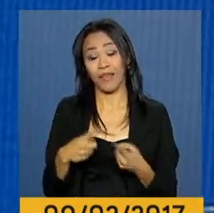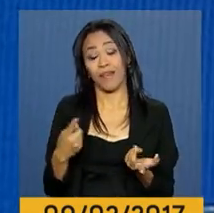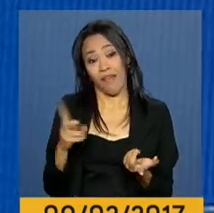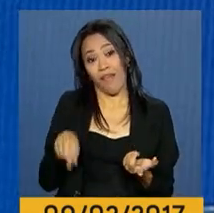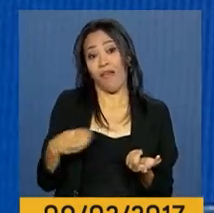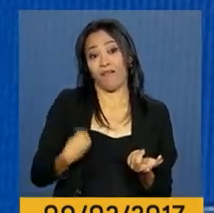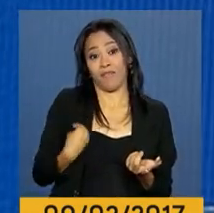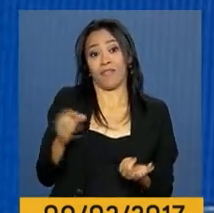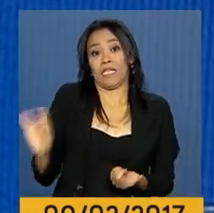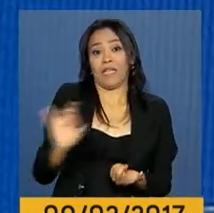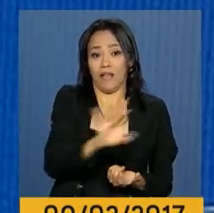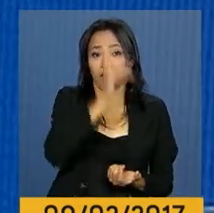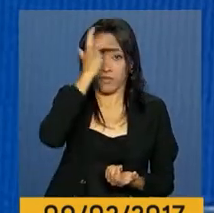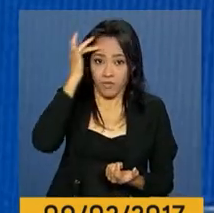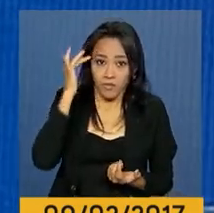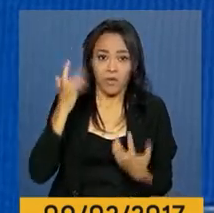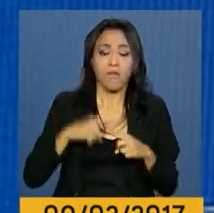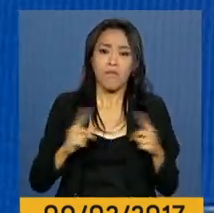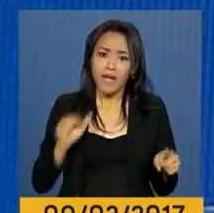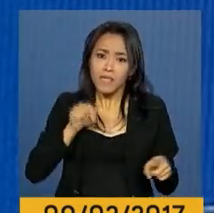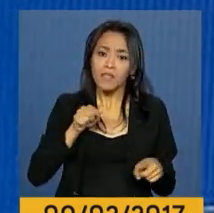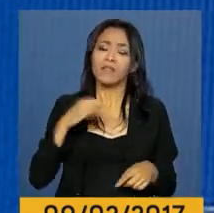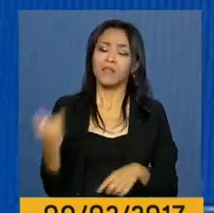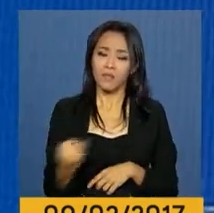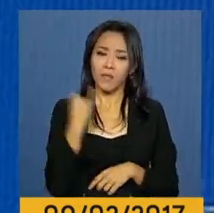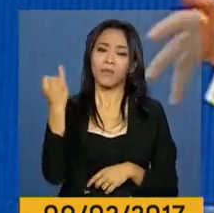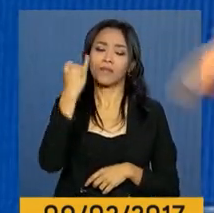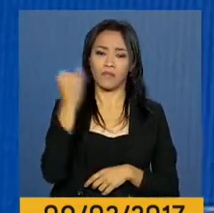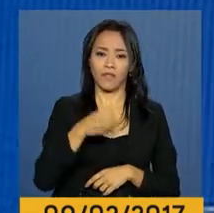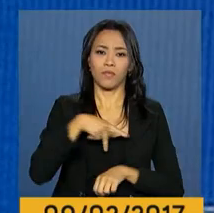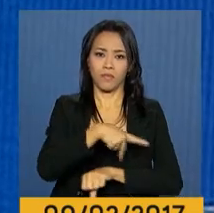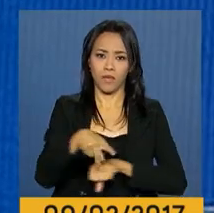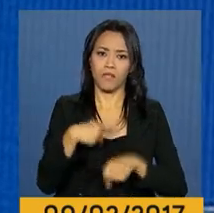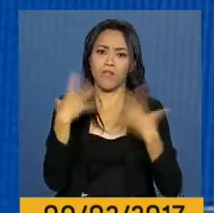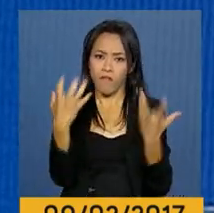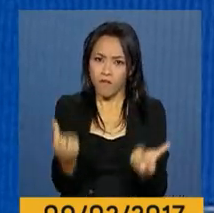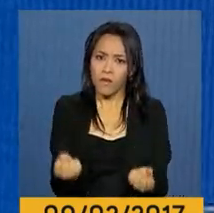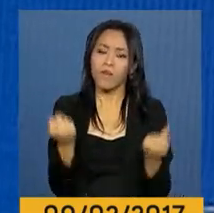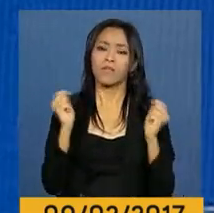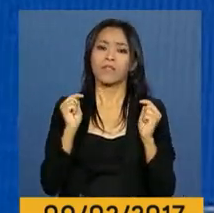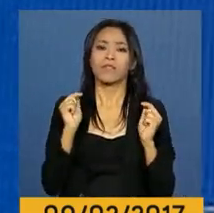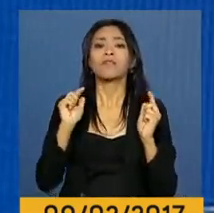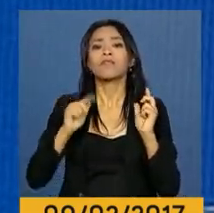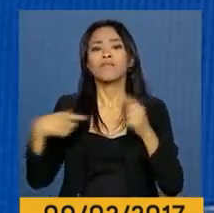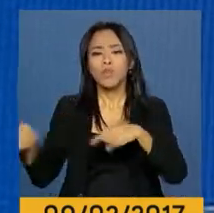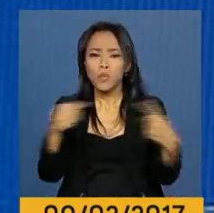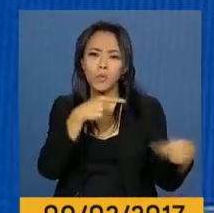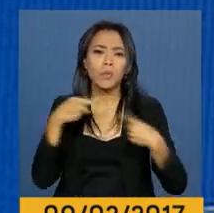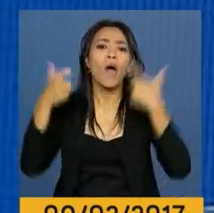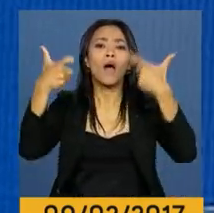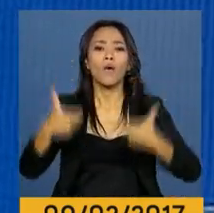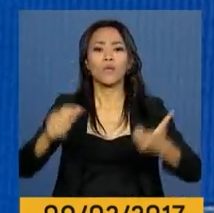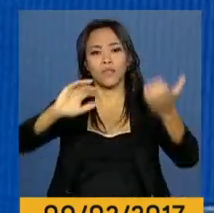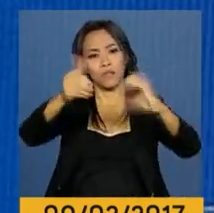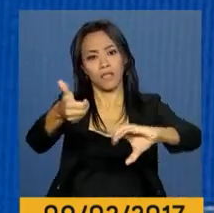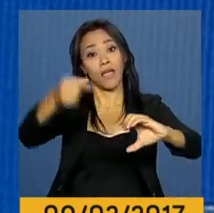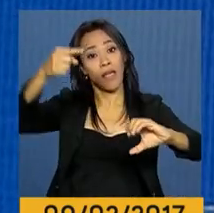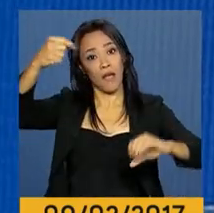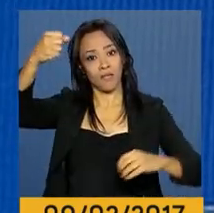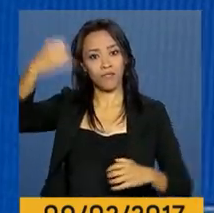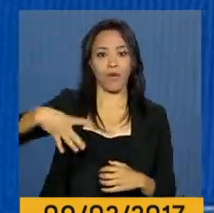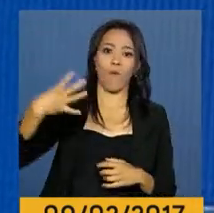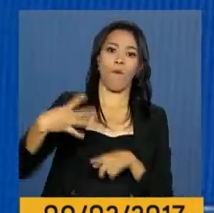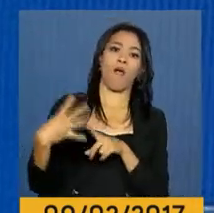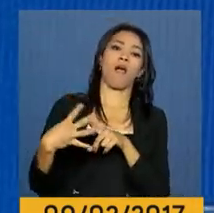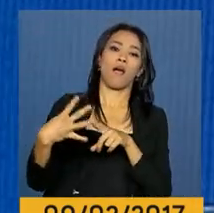é mas é uma coisa importante para o país nós vamos trabalhar o congresso agora é o palco dessas discussões será a quarta reforma mas como